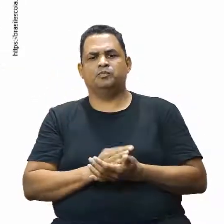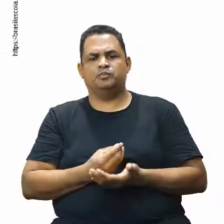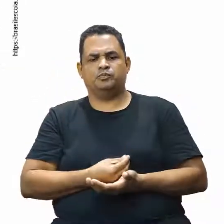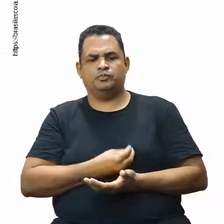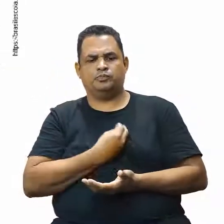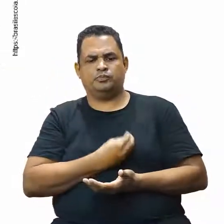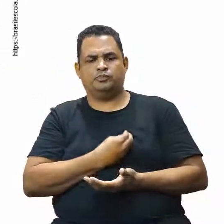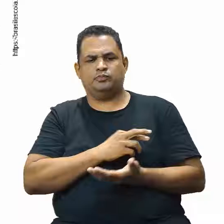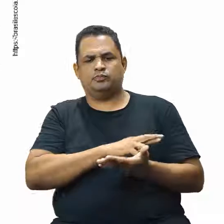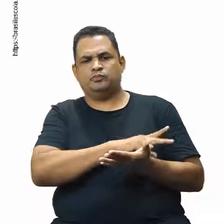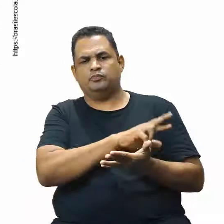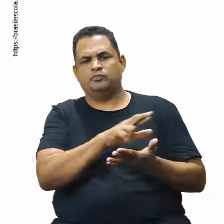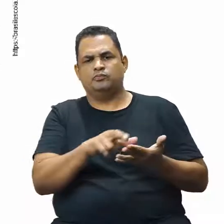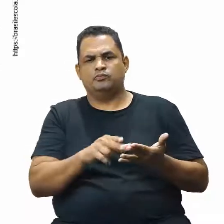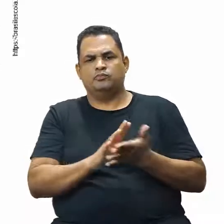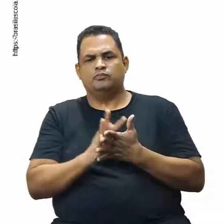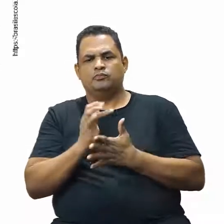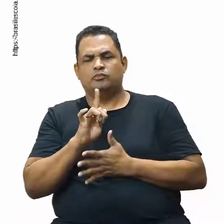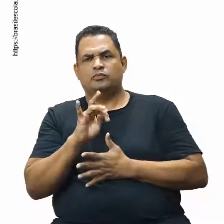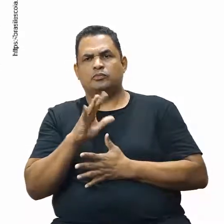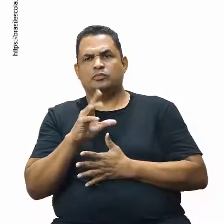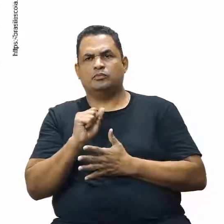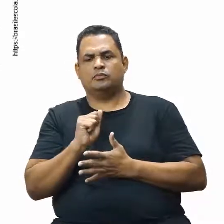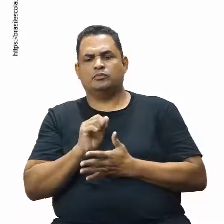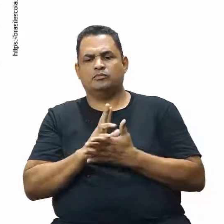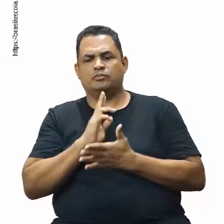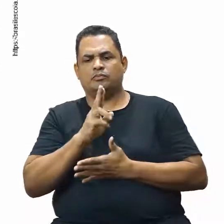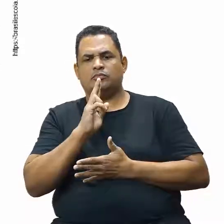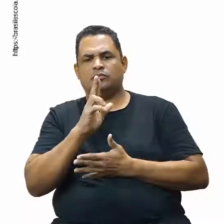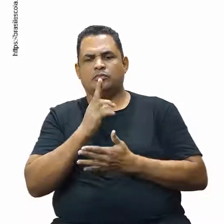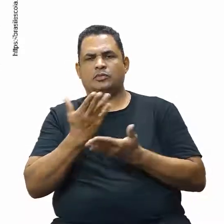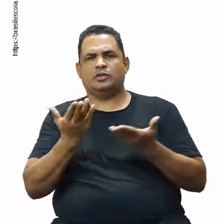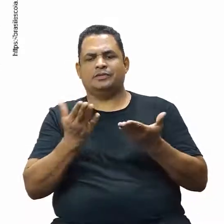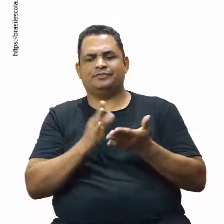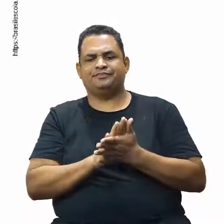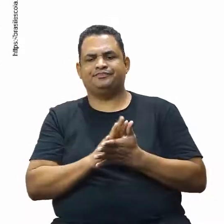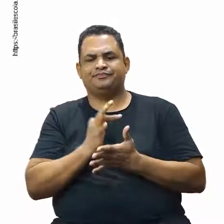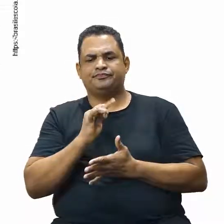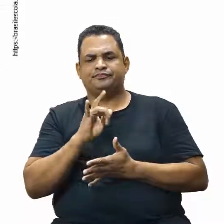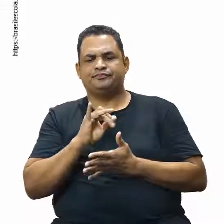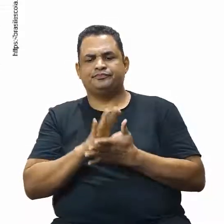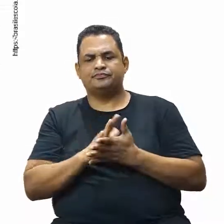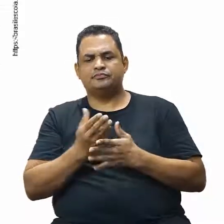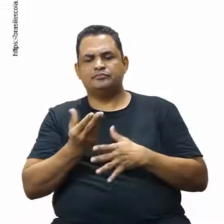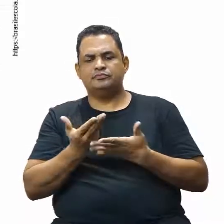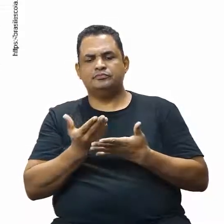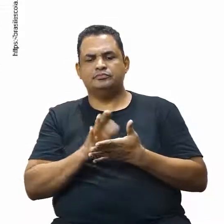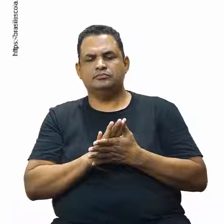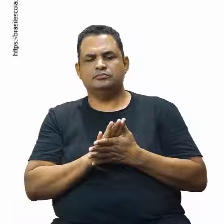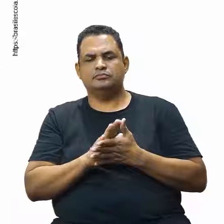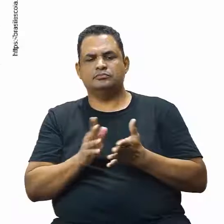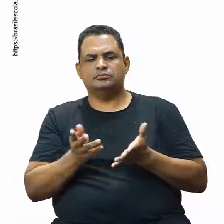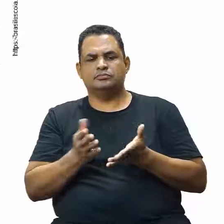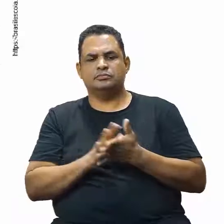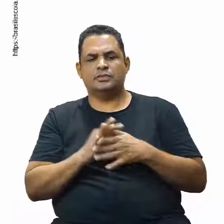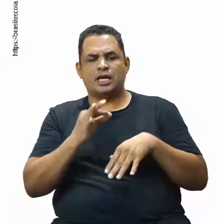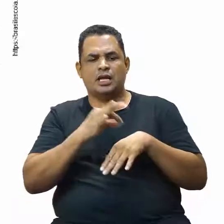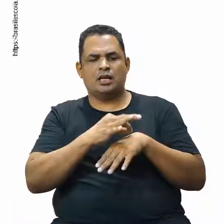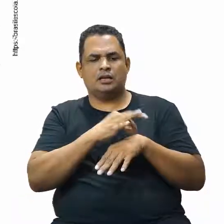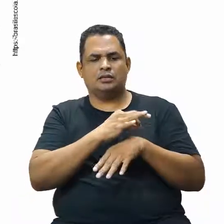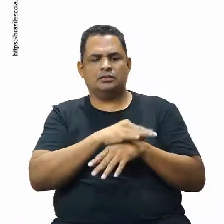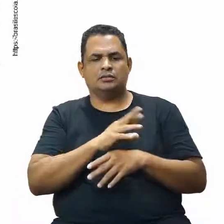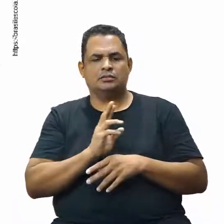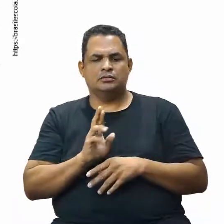biodiversidade. O fungo, a manutenção da produção do fungo que alimenta essa formiga, é